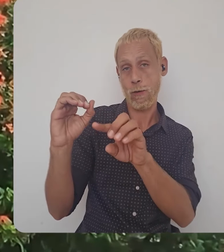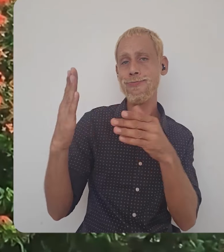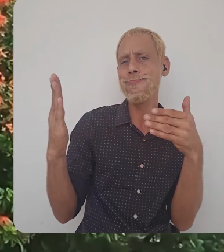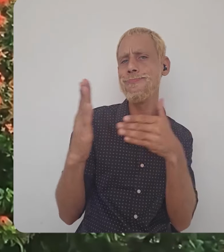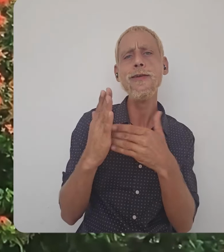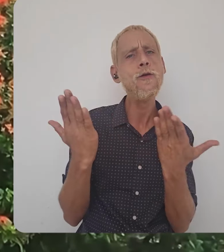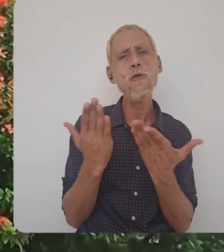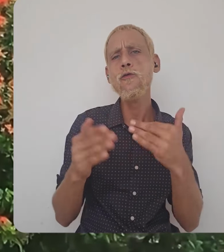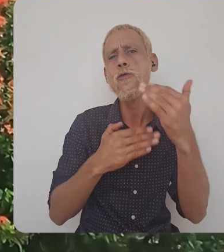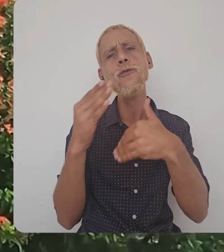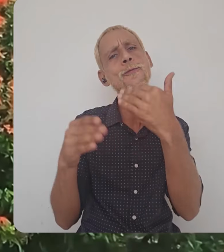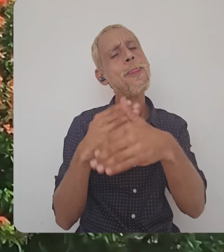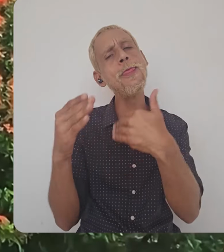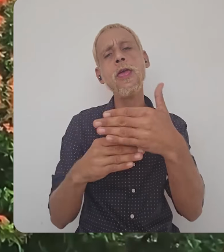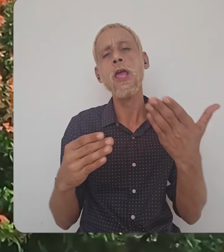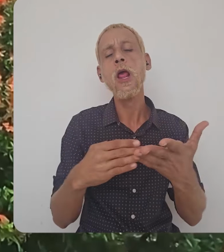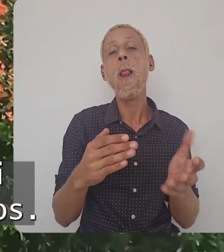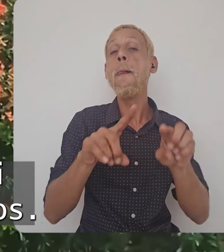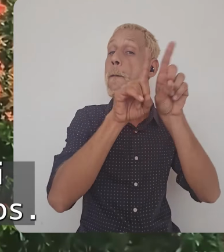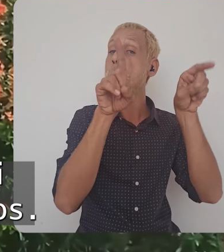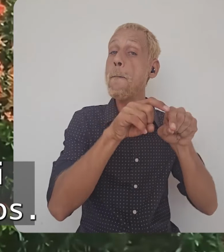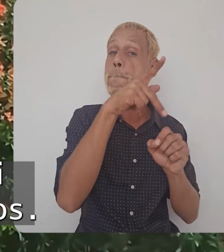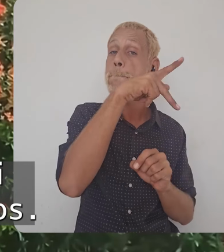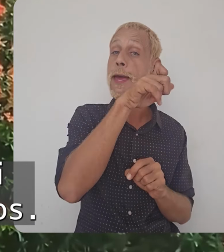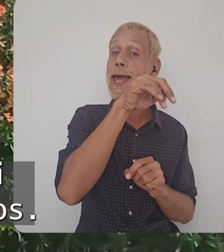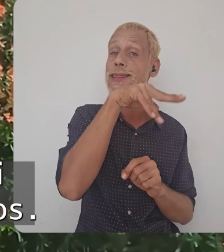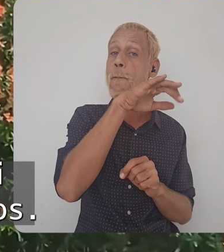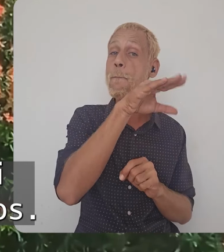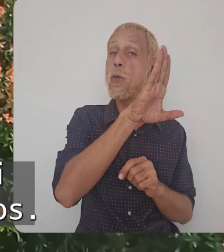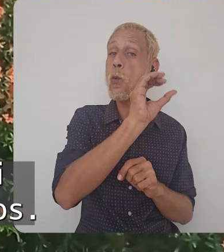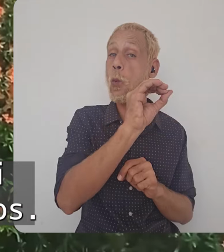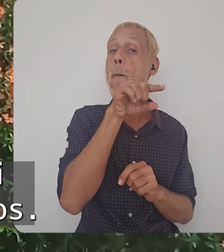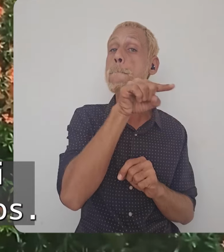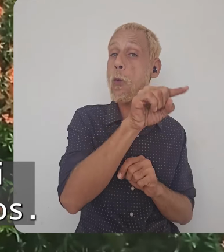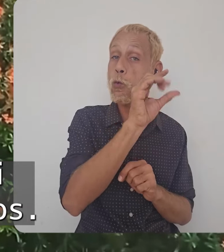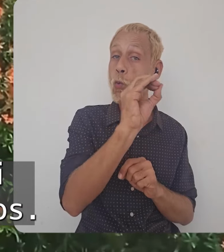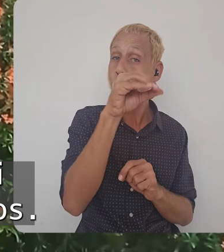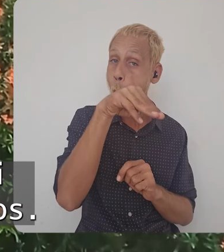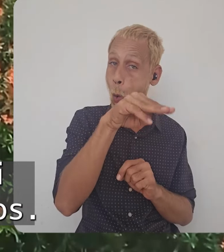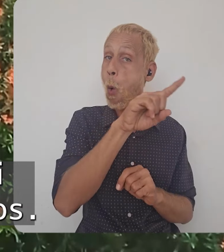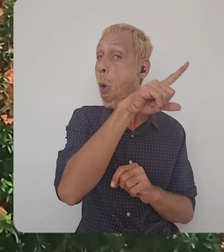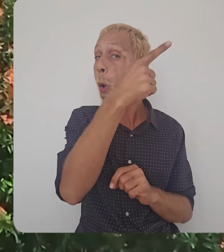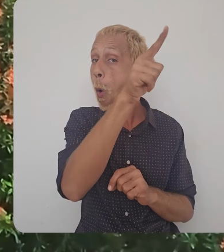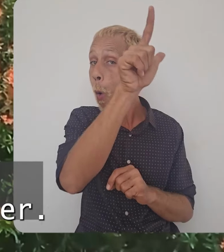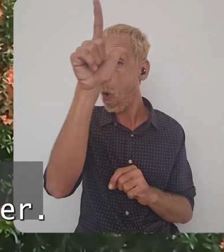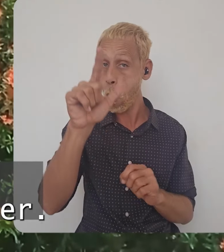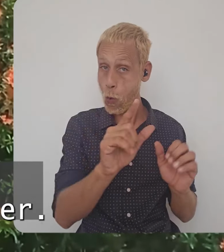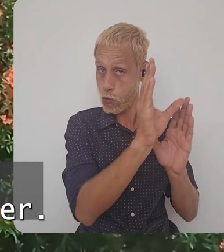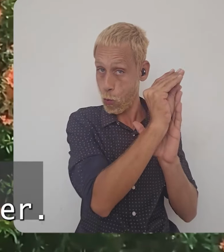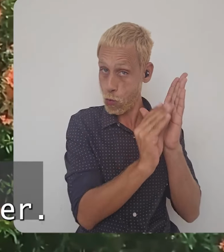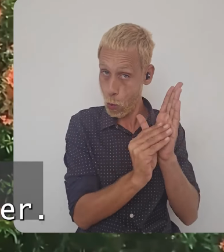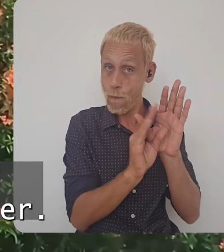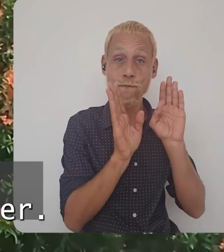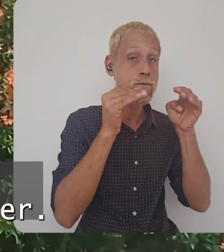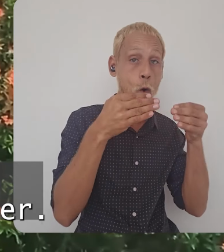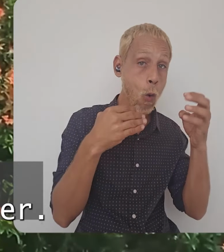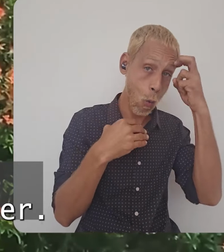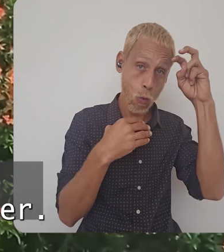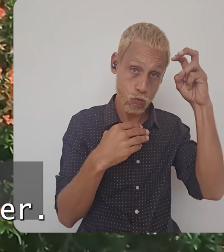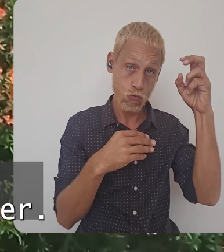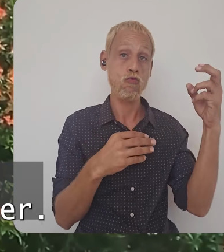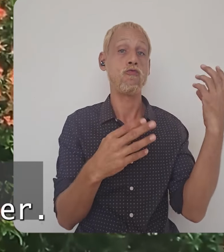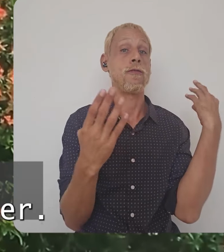primeira versão, né, esse site 1.0 do Diário, e a proposta do Pernambuco.com já foi uma proposta de agregar outros conteúdos, com foco muito forte